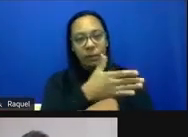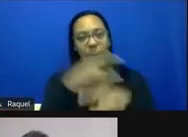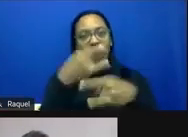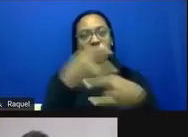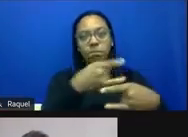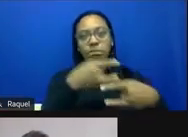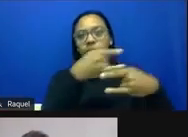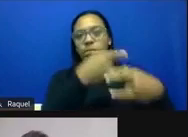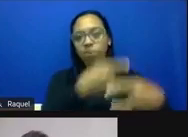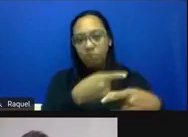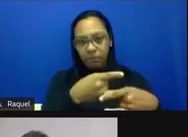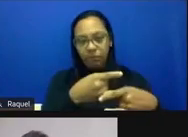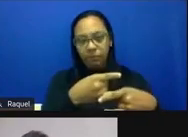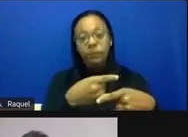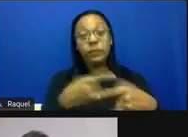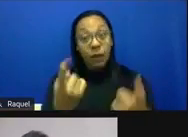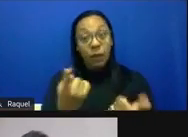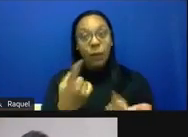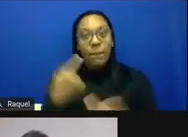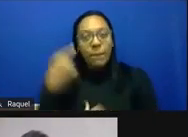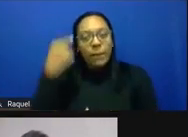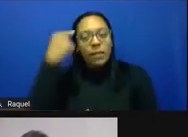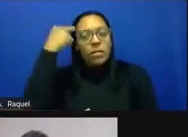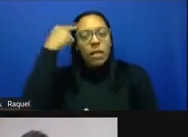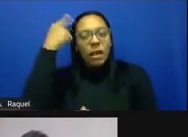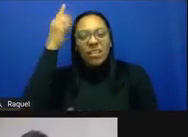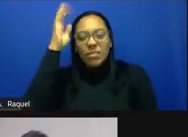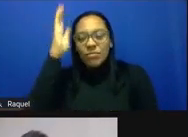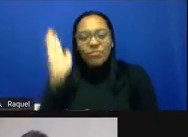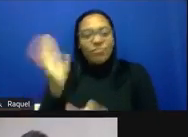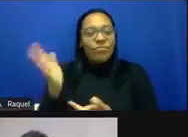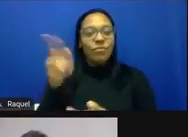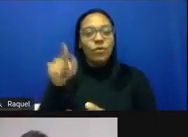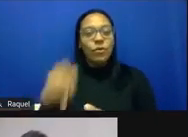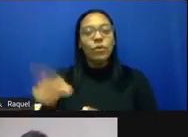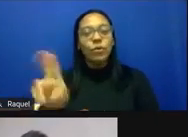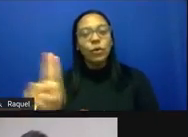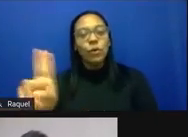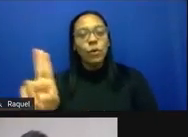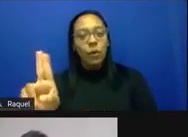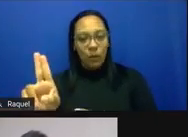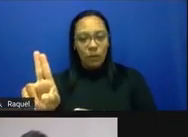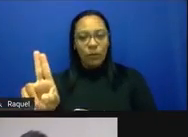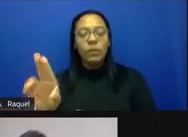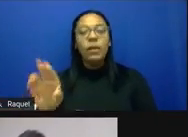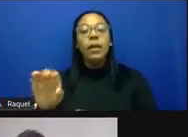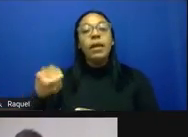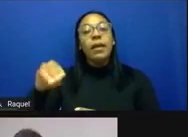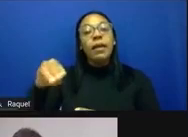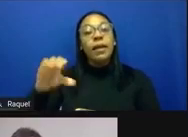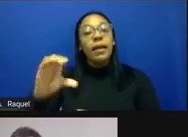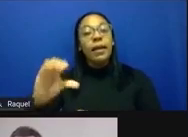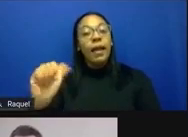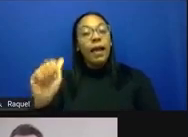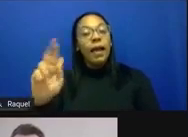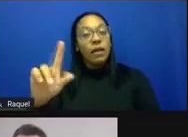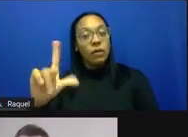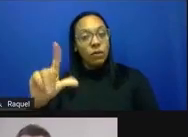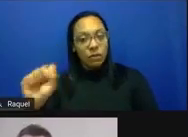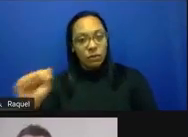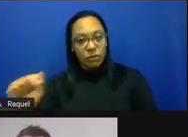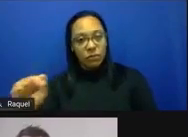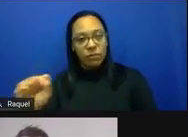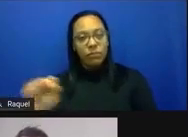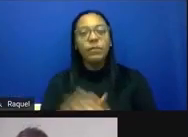um dos primeiros nomes que me surgiu foi justamente o nome do Dr. Carlos Mattioli, que tem